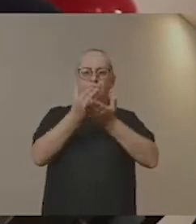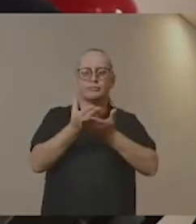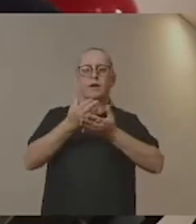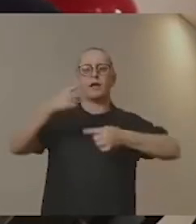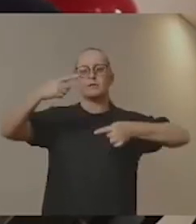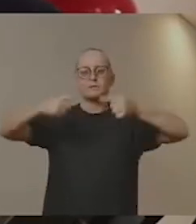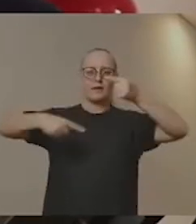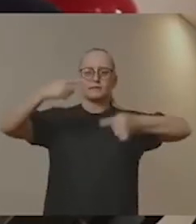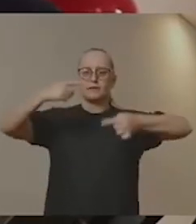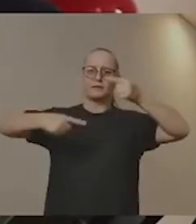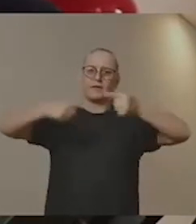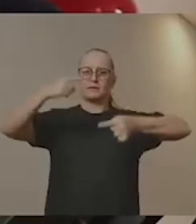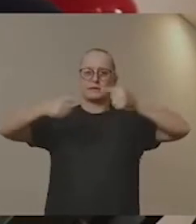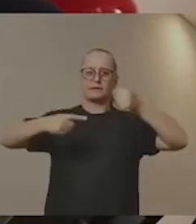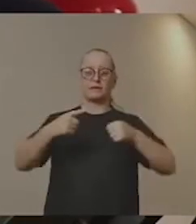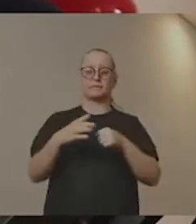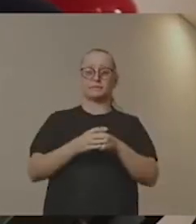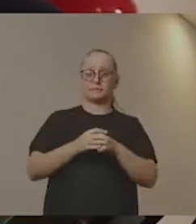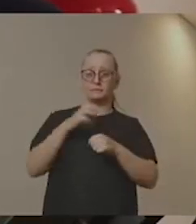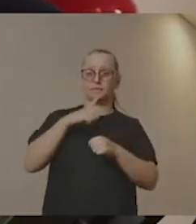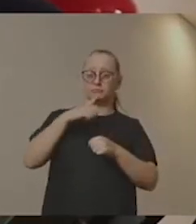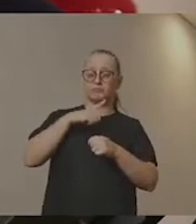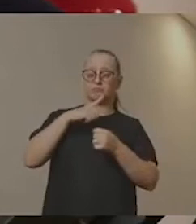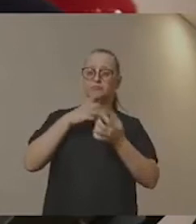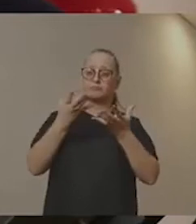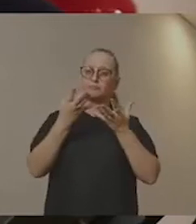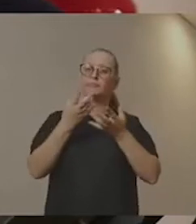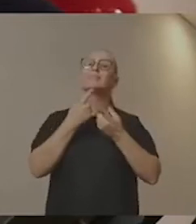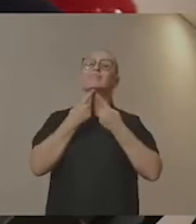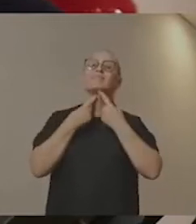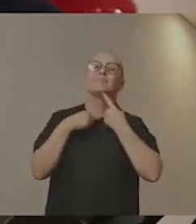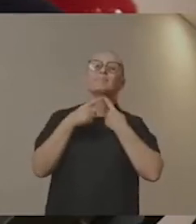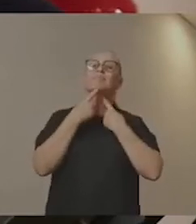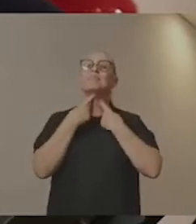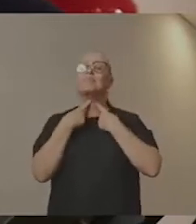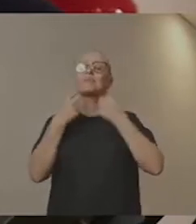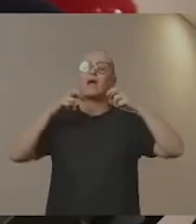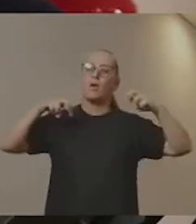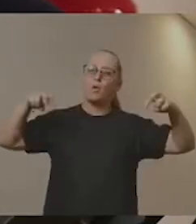de roda de conversa, que é muito importante ter. Na minha escola não tinha